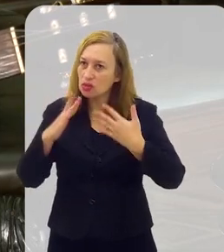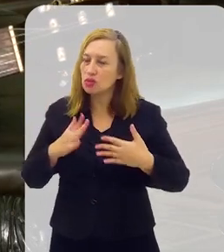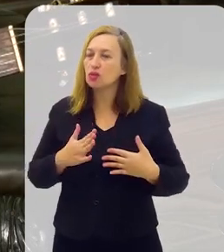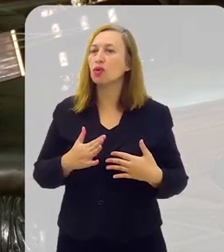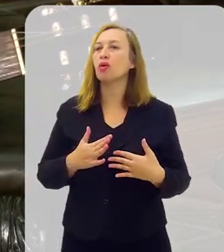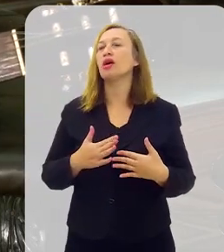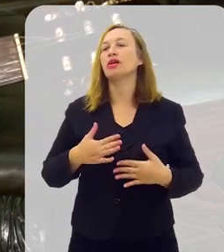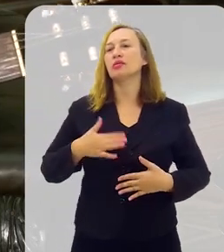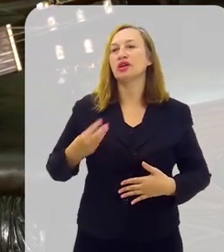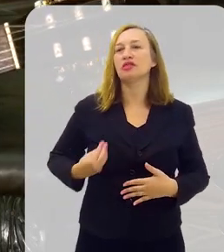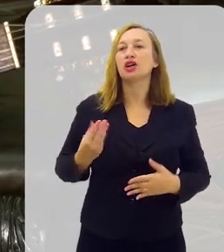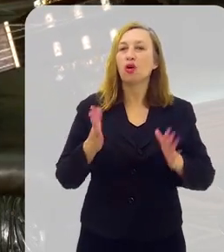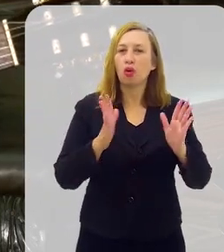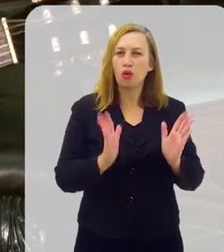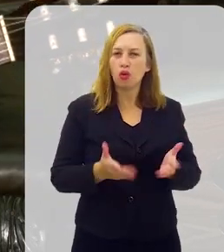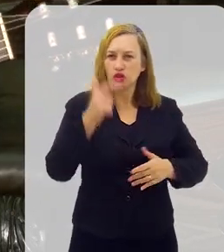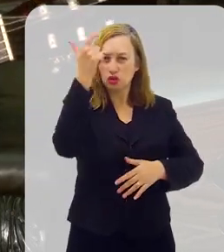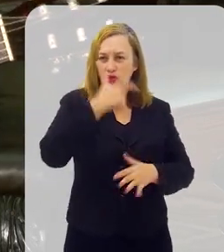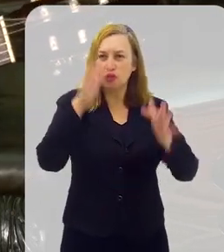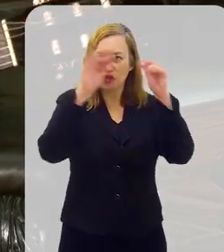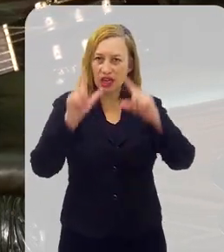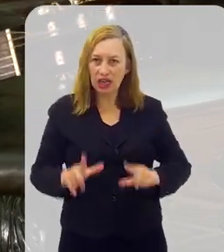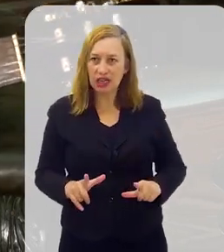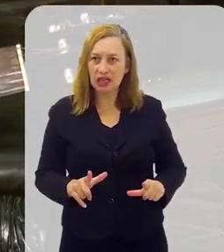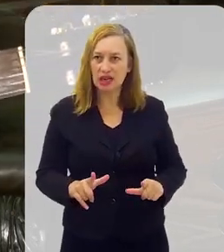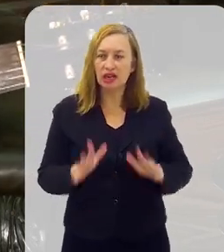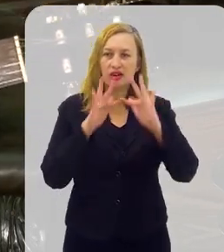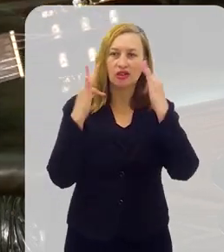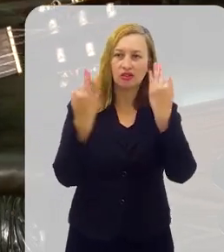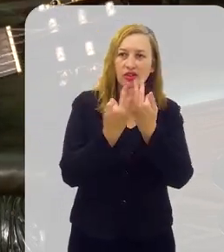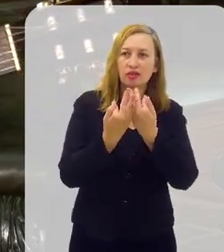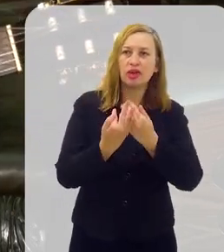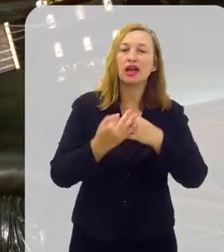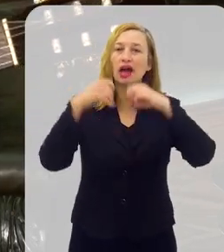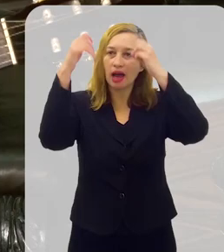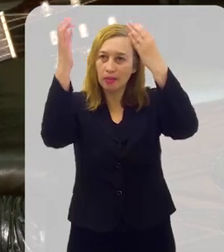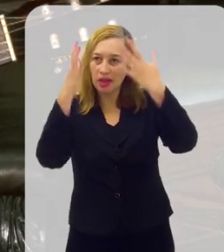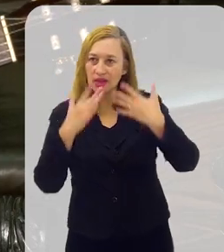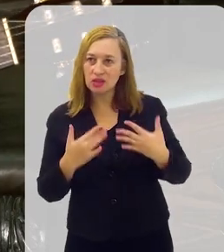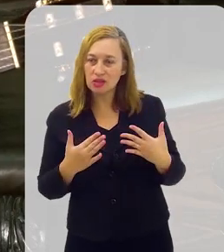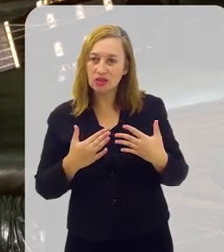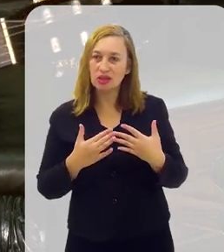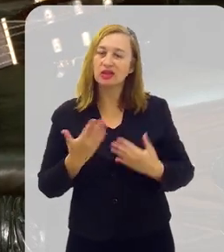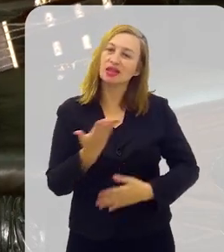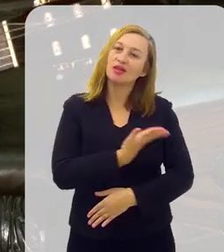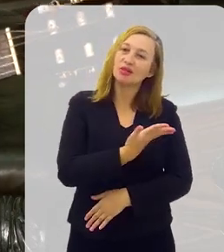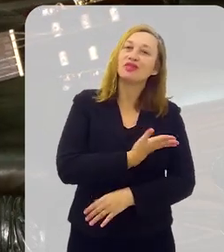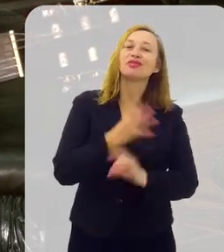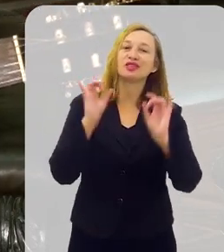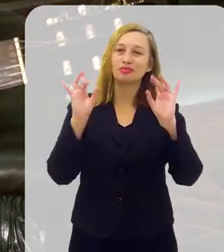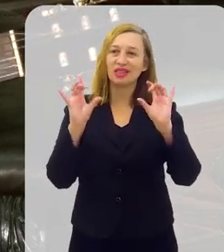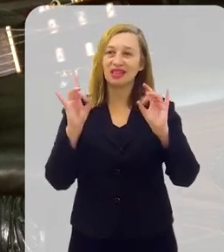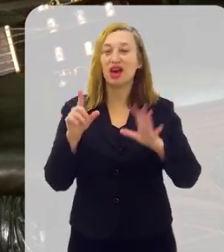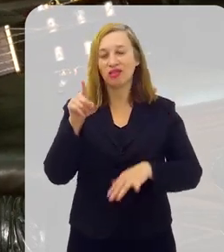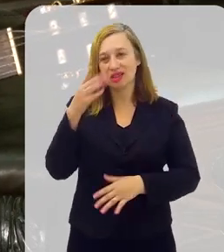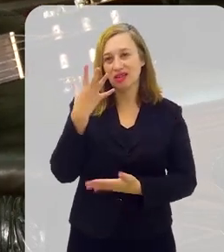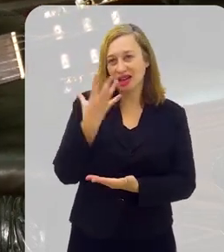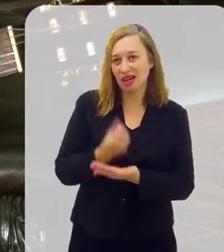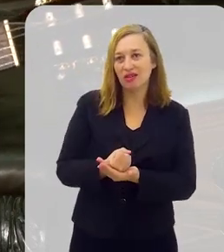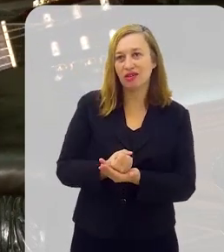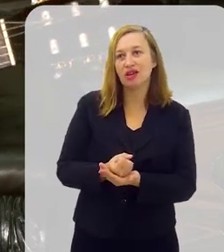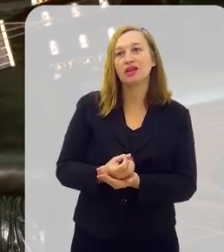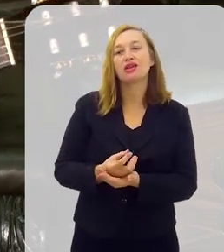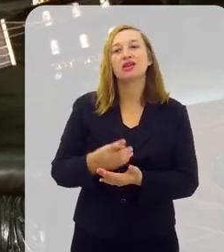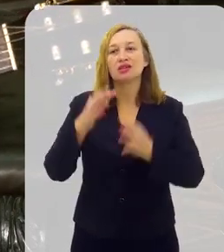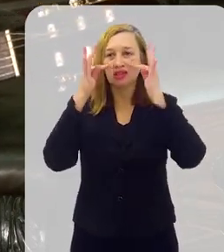vida, eu vou seguir os seus caminhos, Senhor. Meu Pai. E Deus abriu o Mar Vermelho para eu passar. Hoje eu sou feliz, tenho